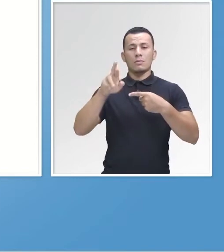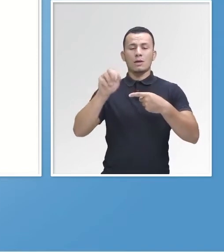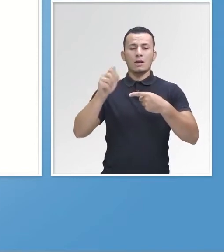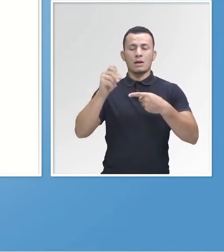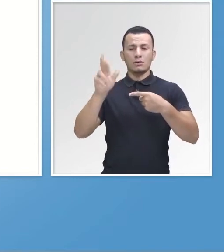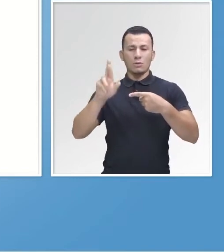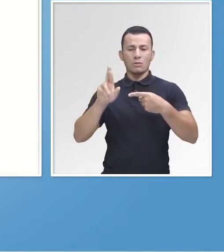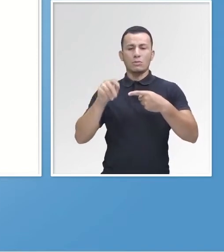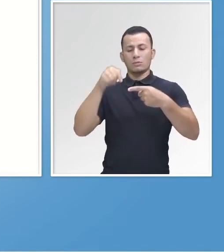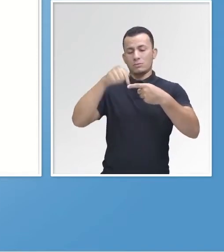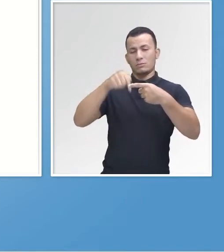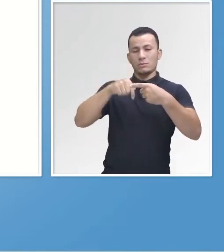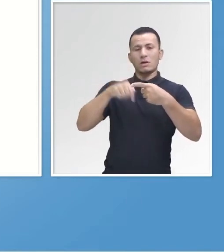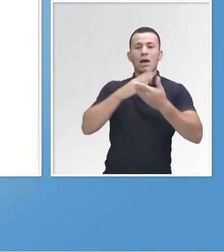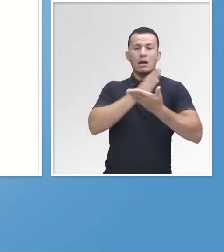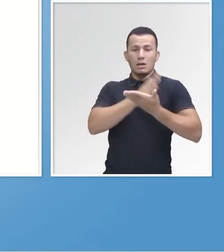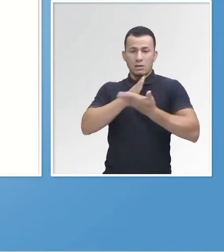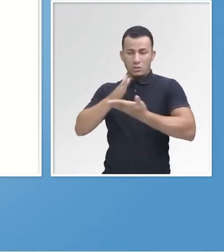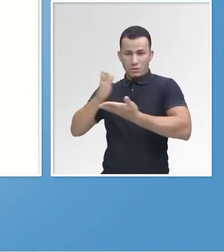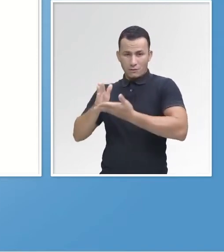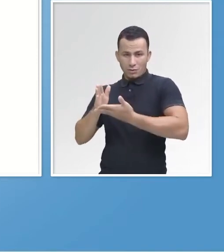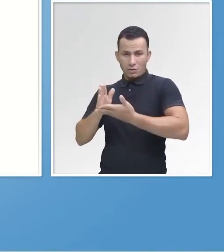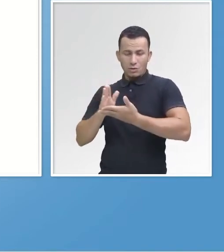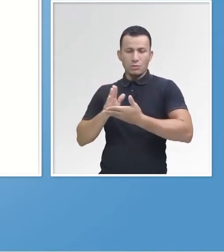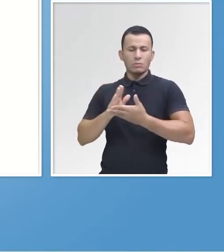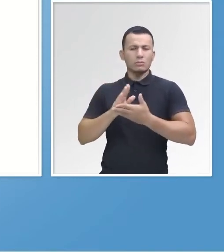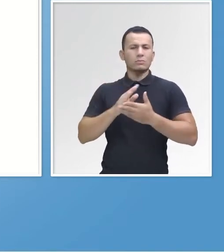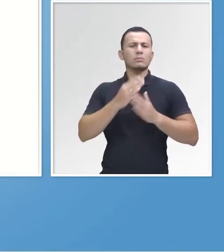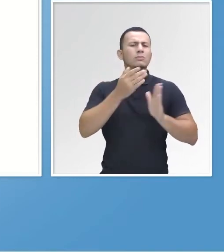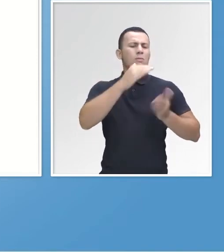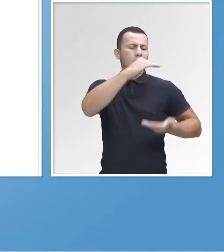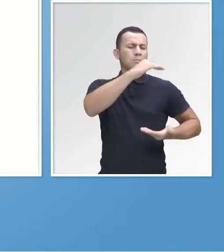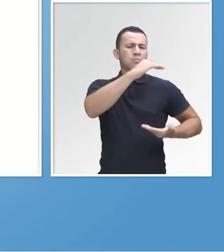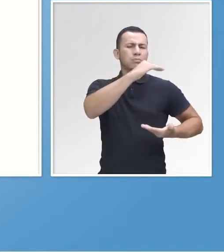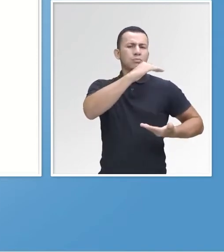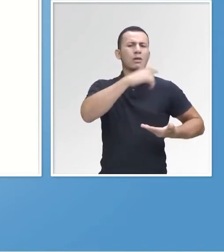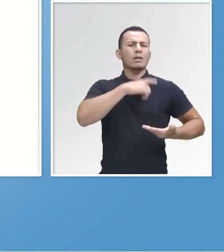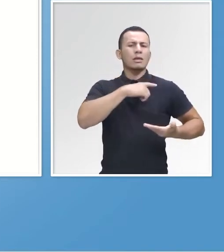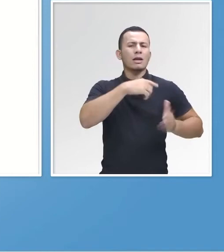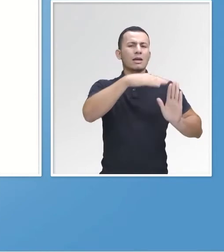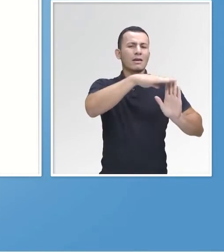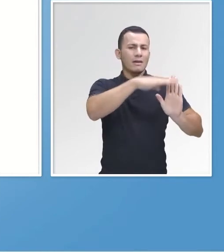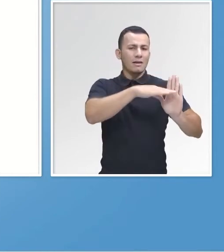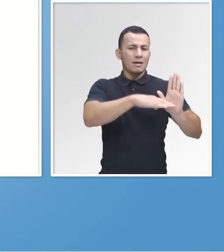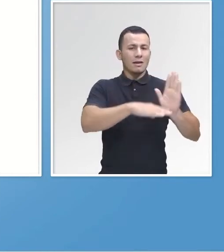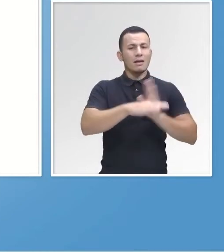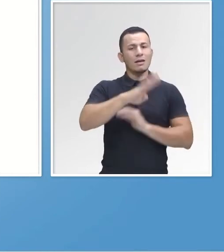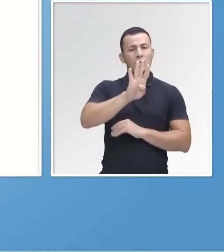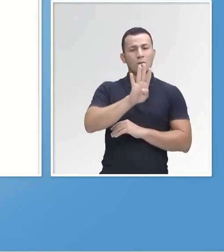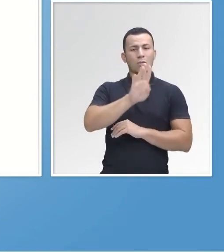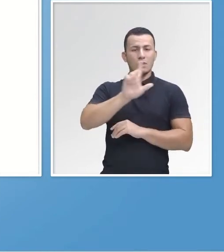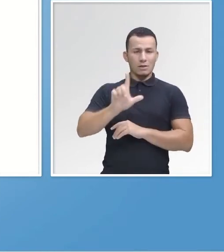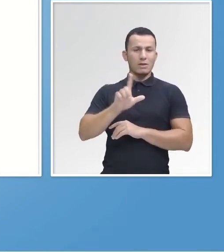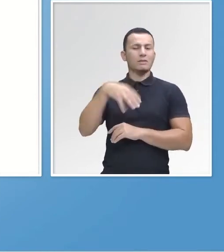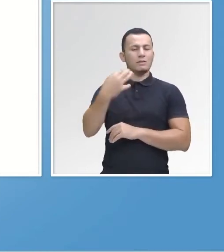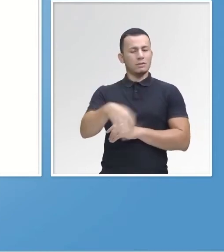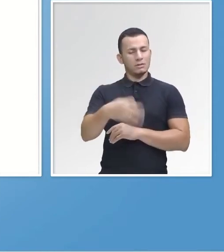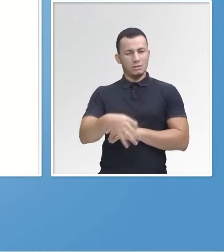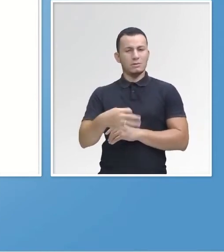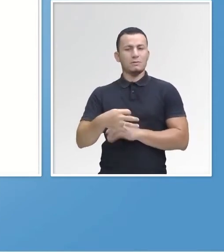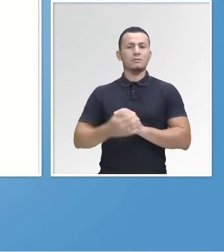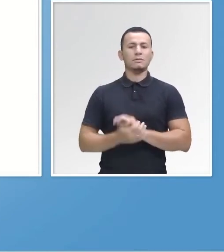quantas partes o todo foi dividido o galão estava dividido em quantos litros 4 litros muito bem cabeçudo tá correto